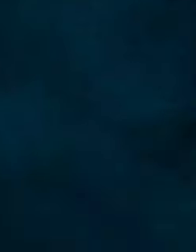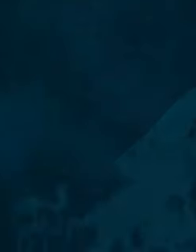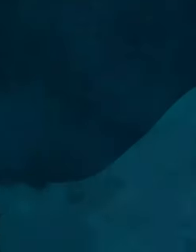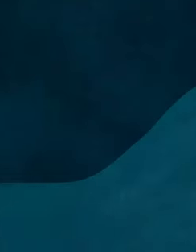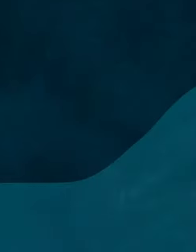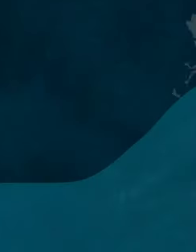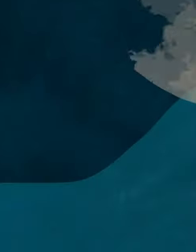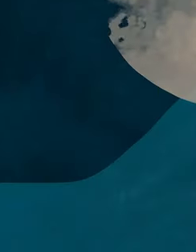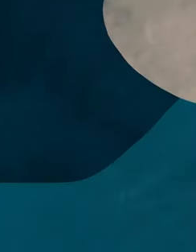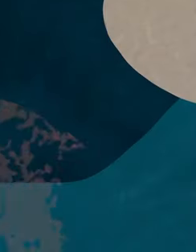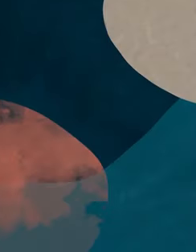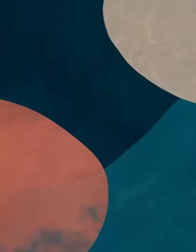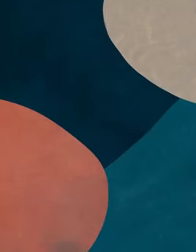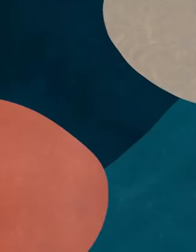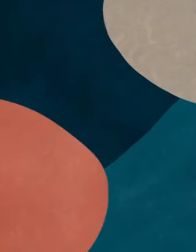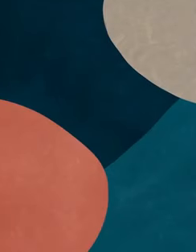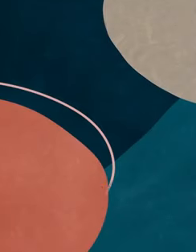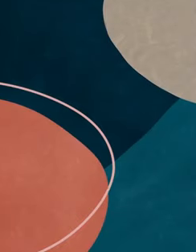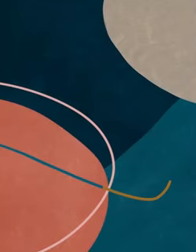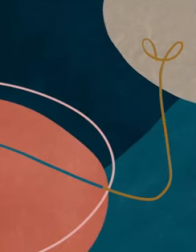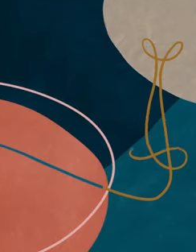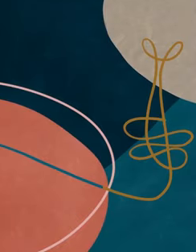E aí